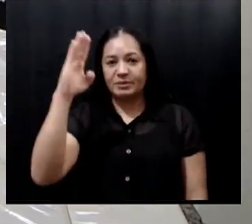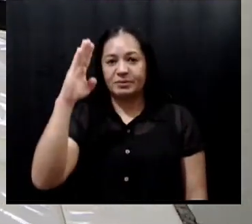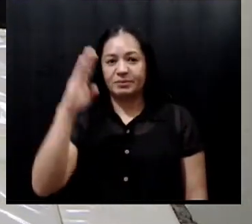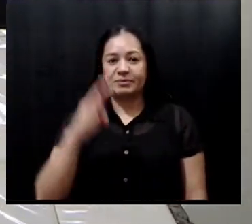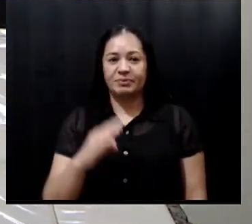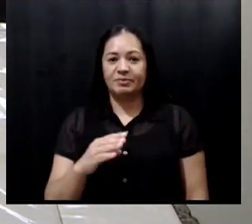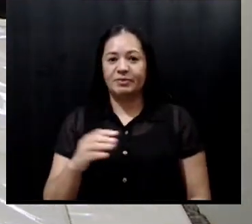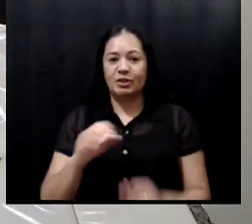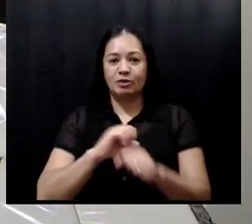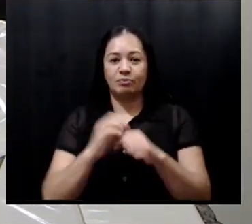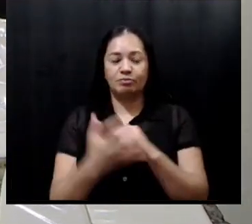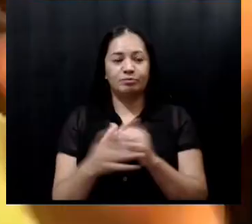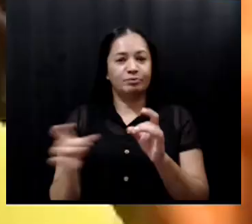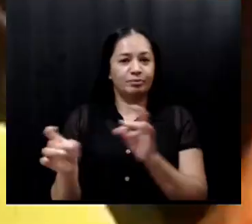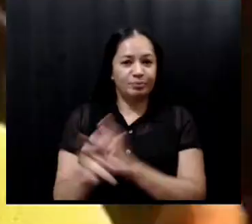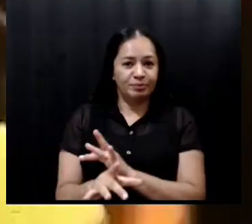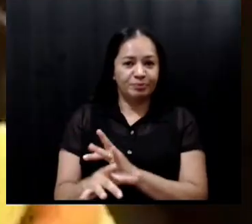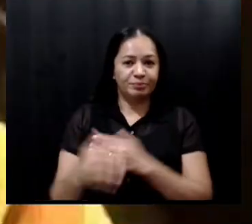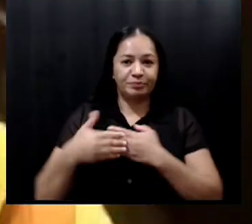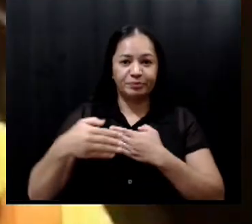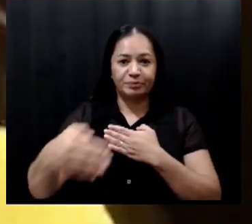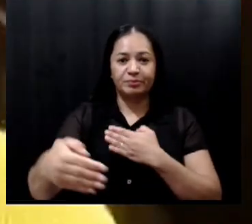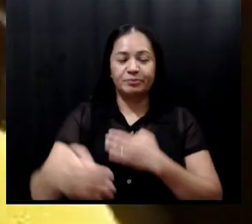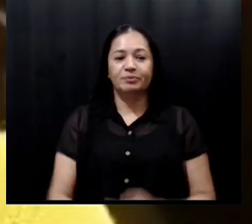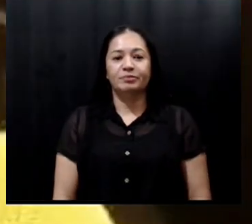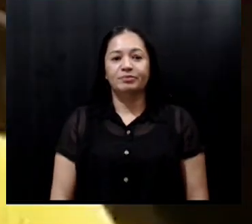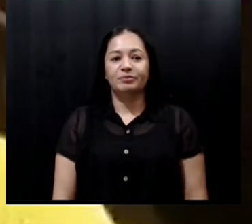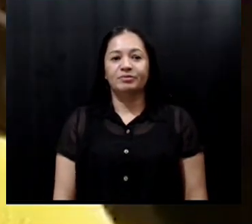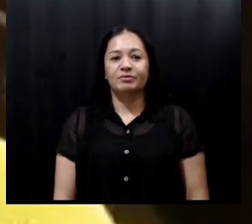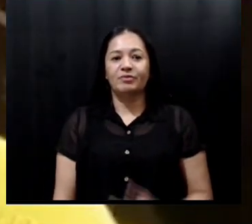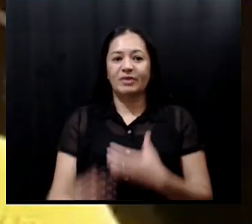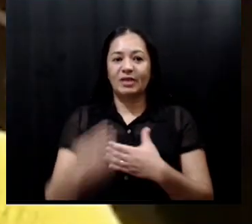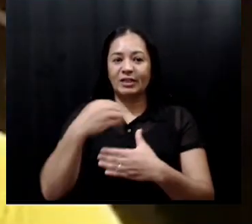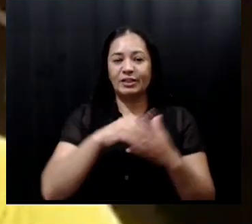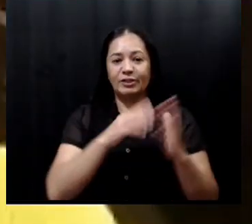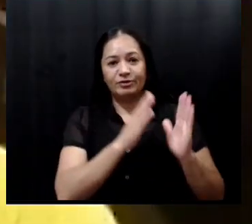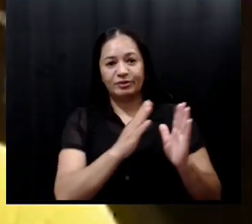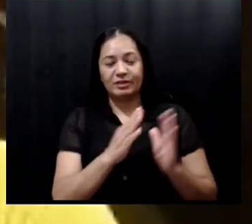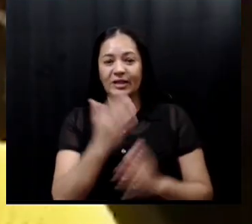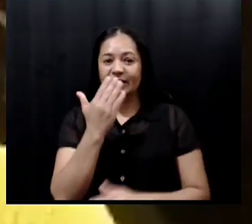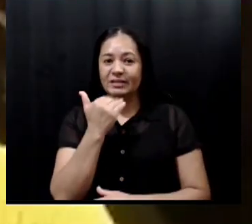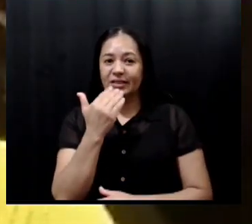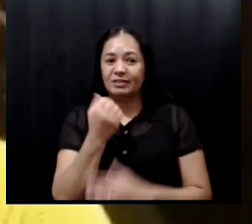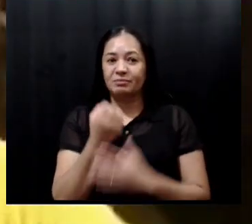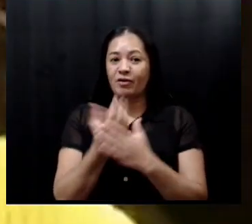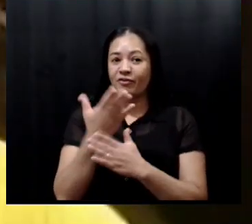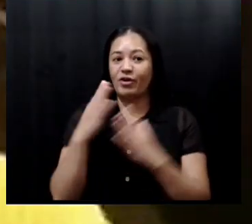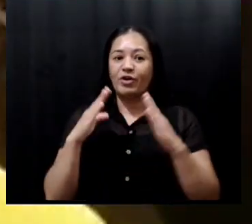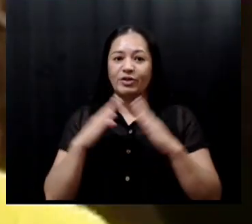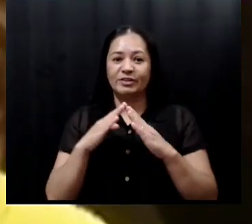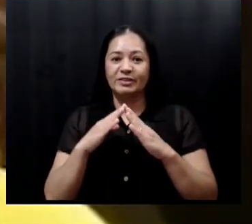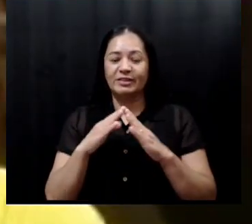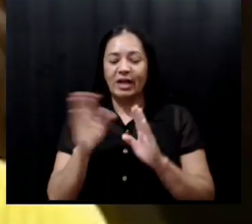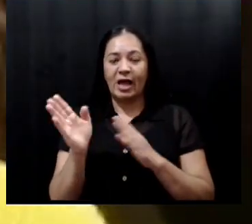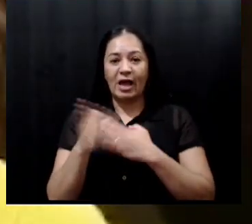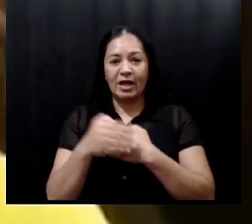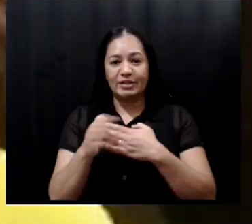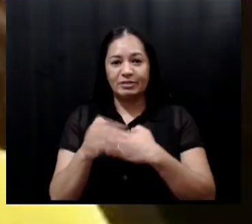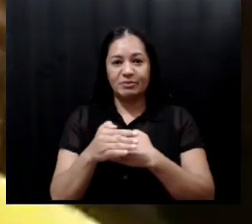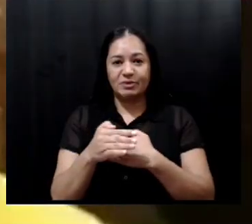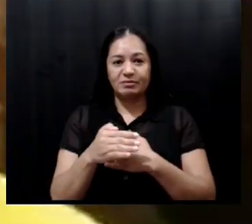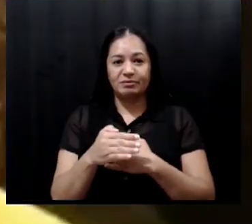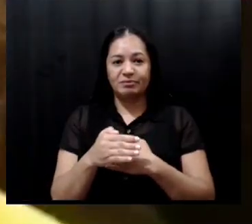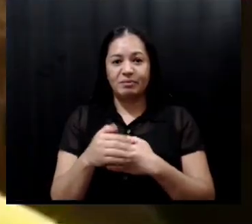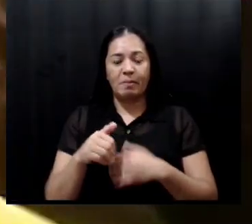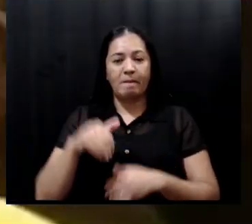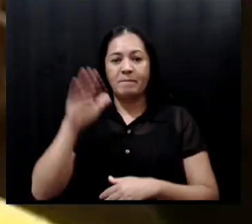da Covid-19. Dentro do segmento da alimentação fora de casa, as marmitarias têm aí cada vez mais ganhado